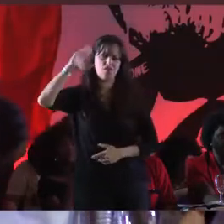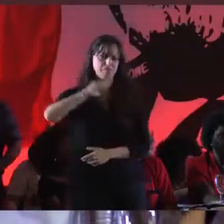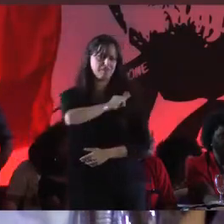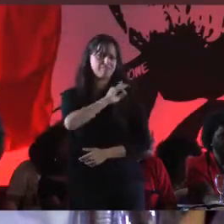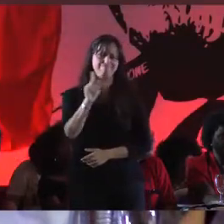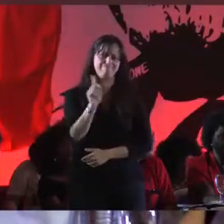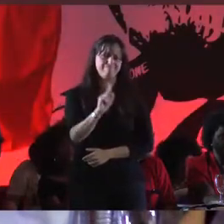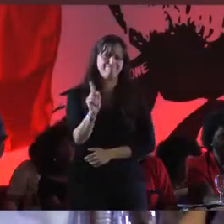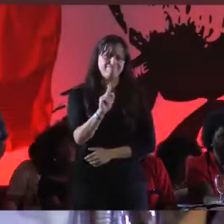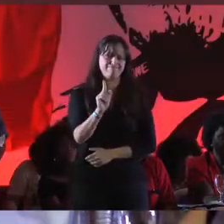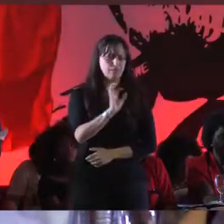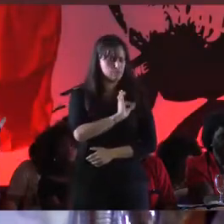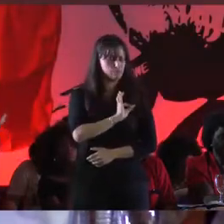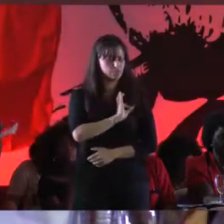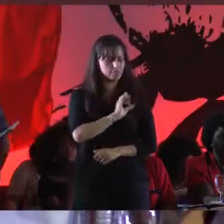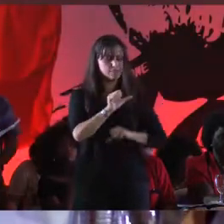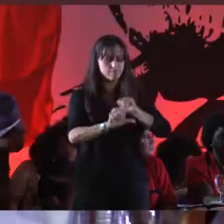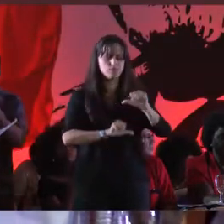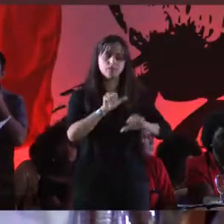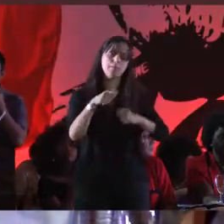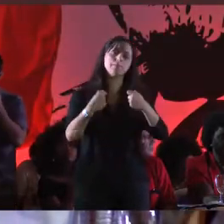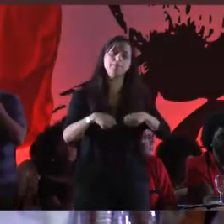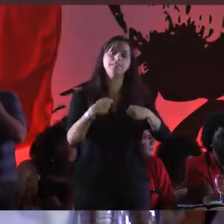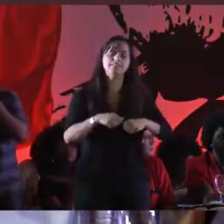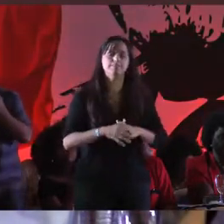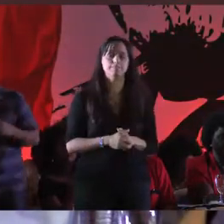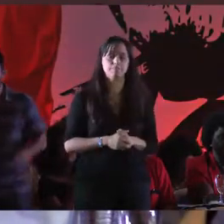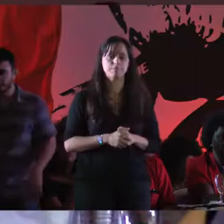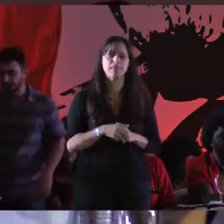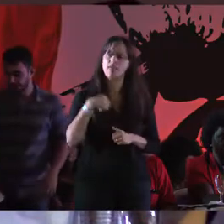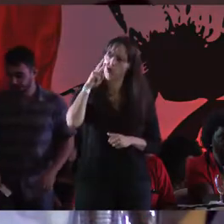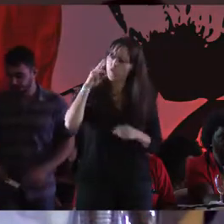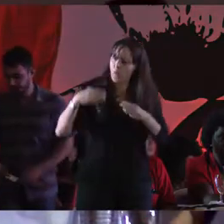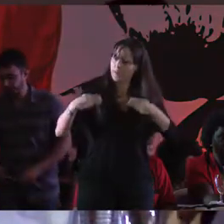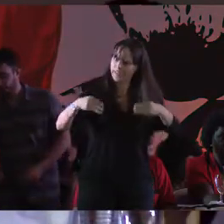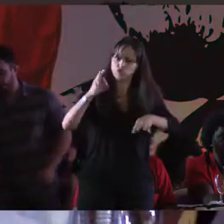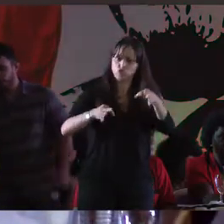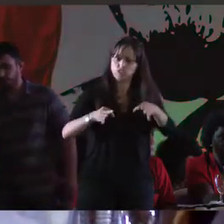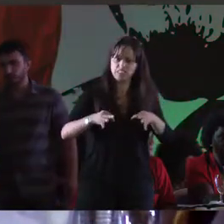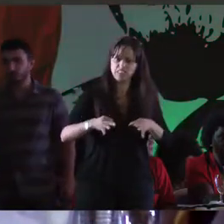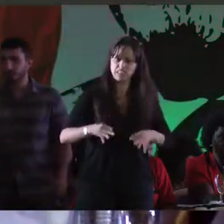o ministro da Justiça dizendo o seguinte: é uma guerra.